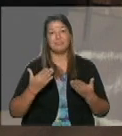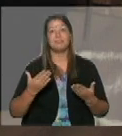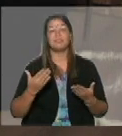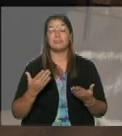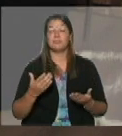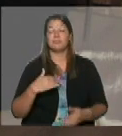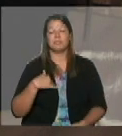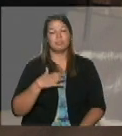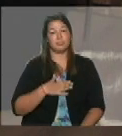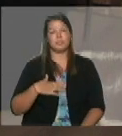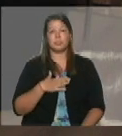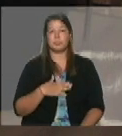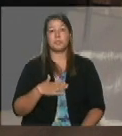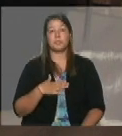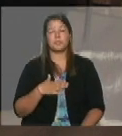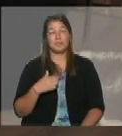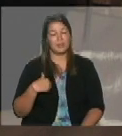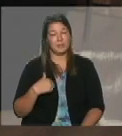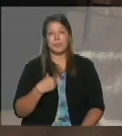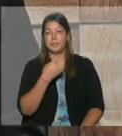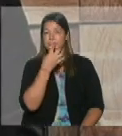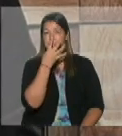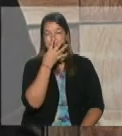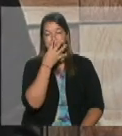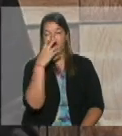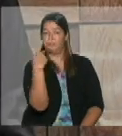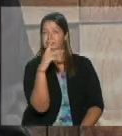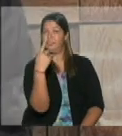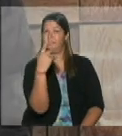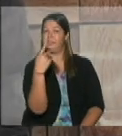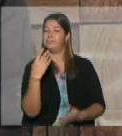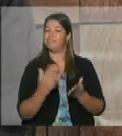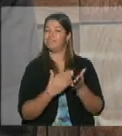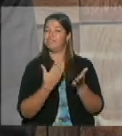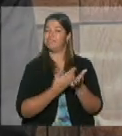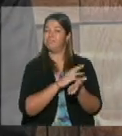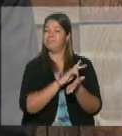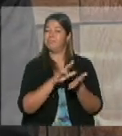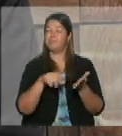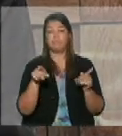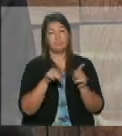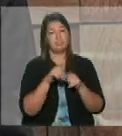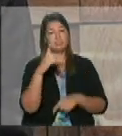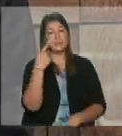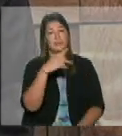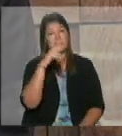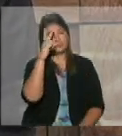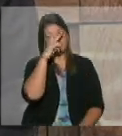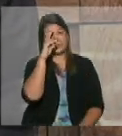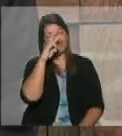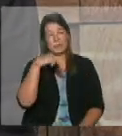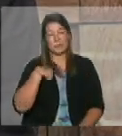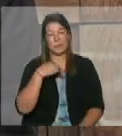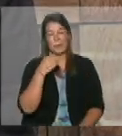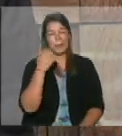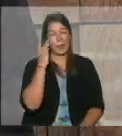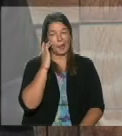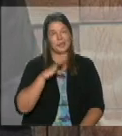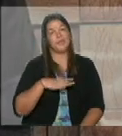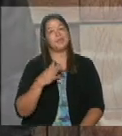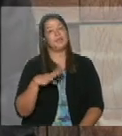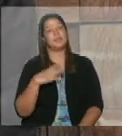grande prazer te receber. Eu sou admiradora da sua literatura e da sua história, porque eu acho ela, de certa forma,